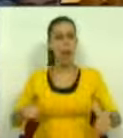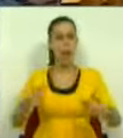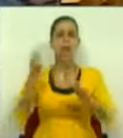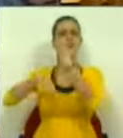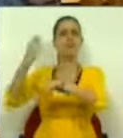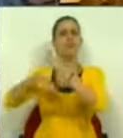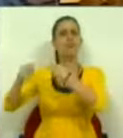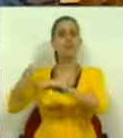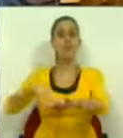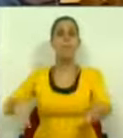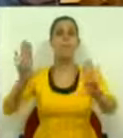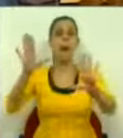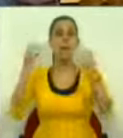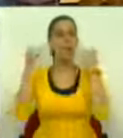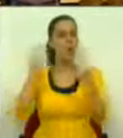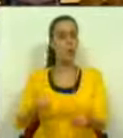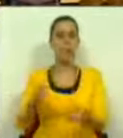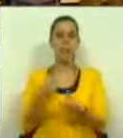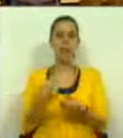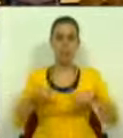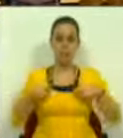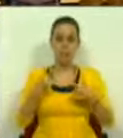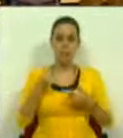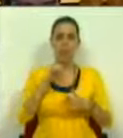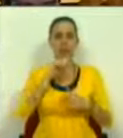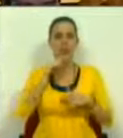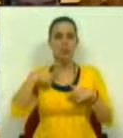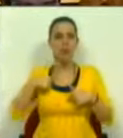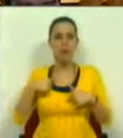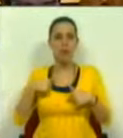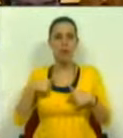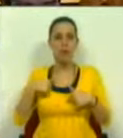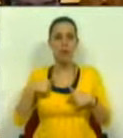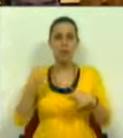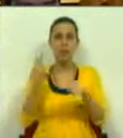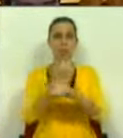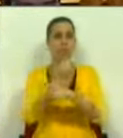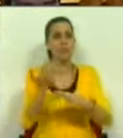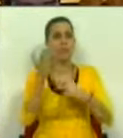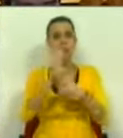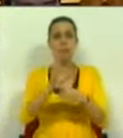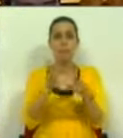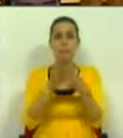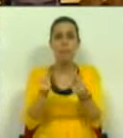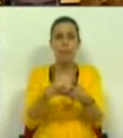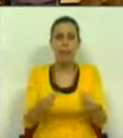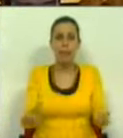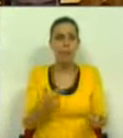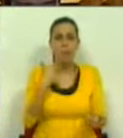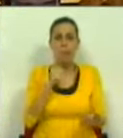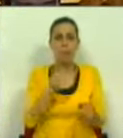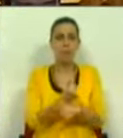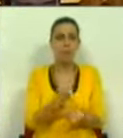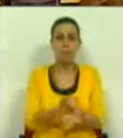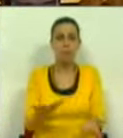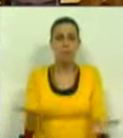que exportam, mas que não conseguem financiar-se para poder adquirir, por exemplo, matérias-primas ou